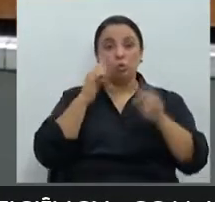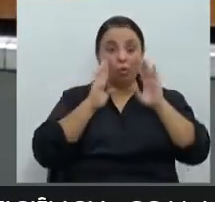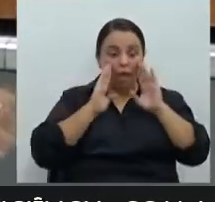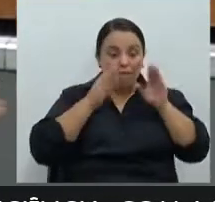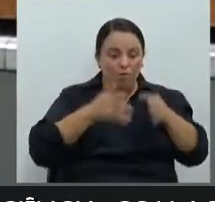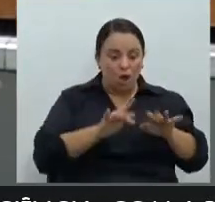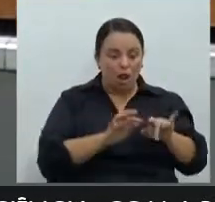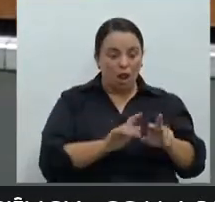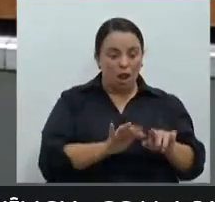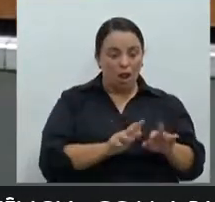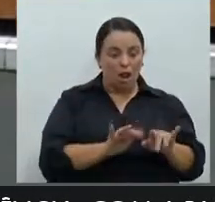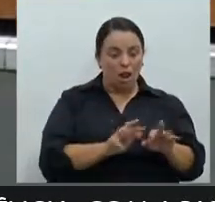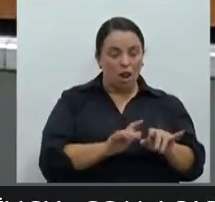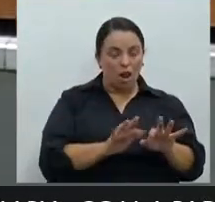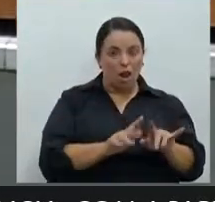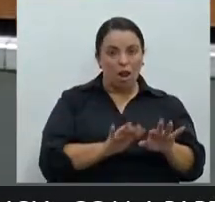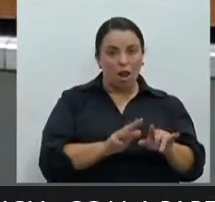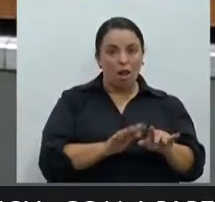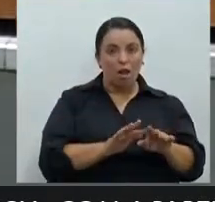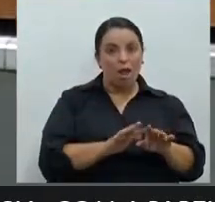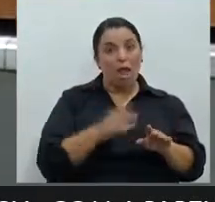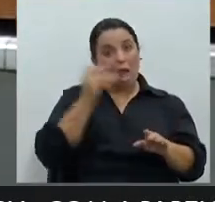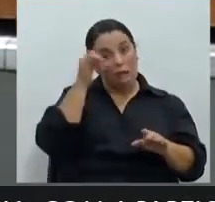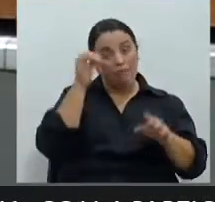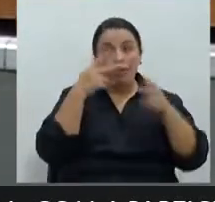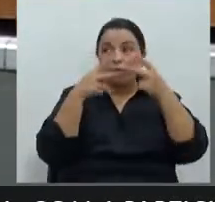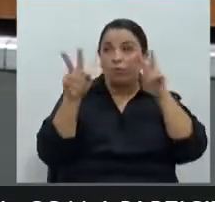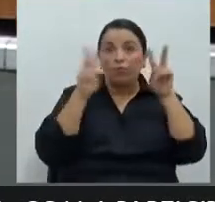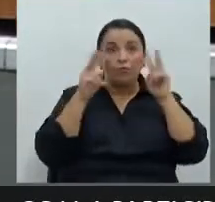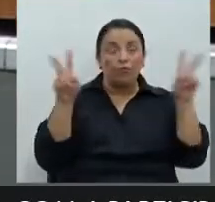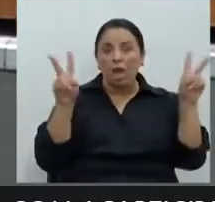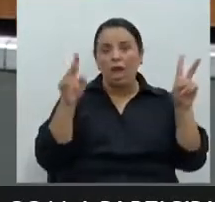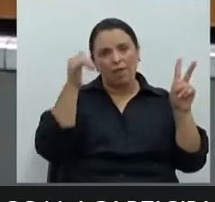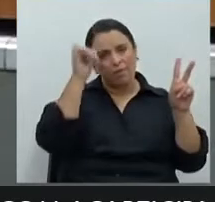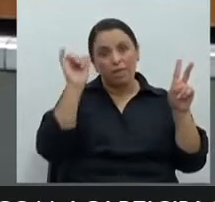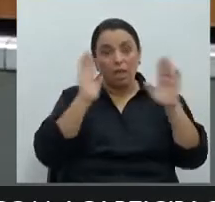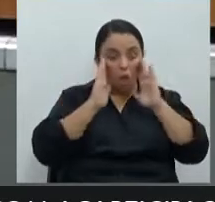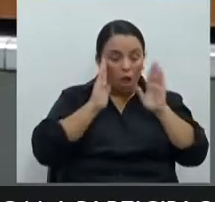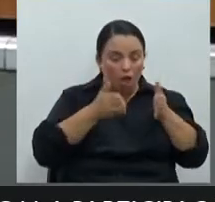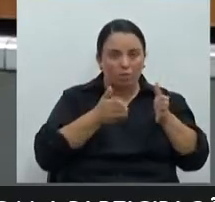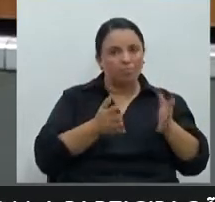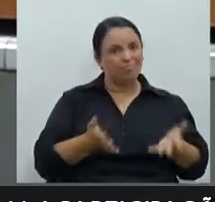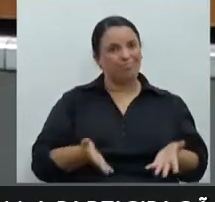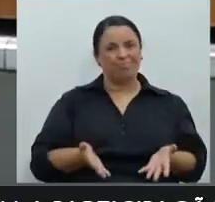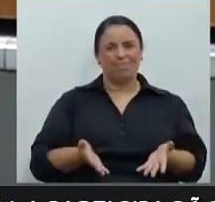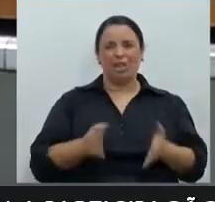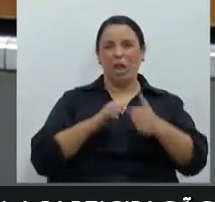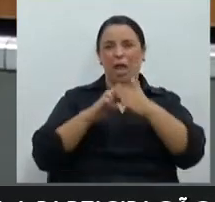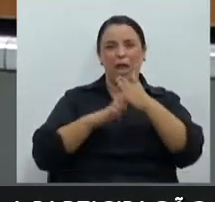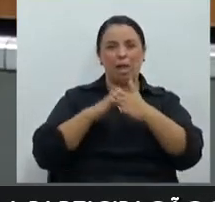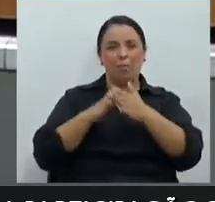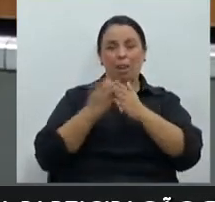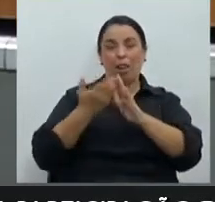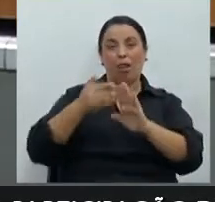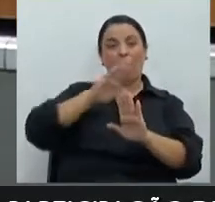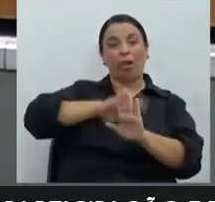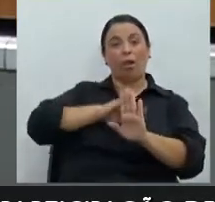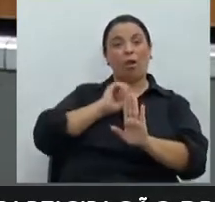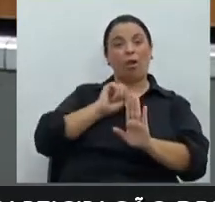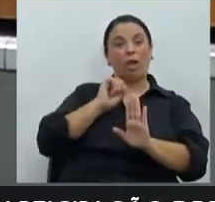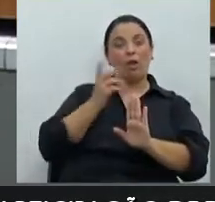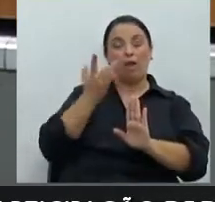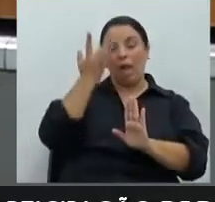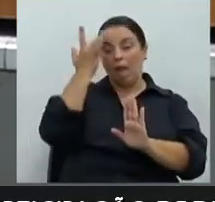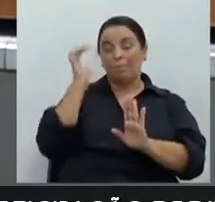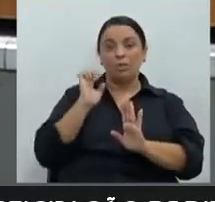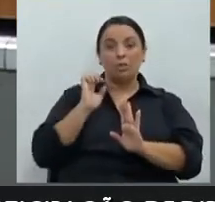atenção, fica lá digitando, não desvia a atenção, isso tudo é balela. Ele quer uma pessoa sem um dedo